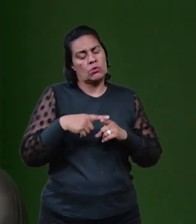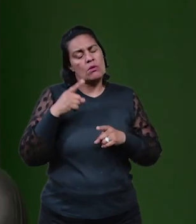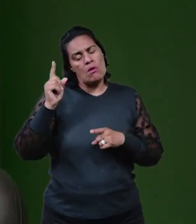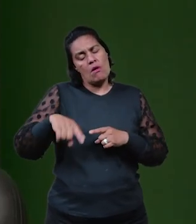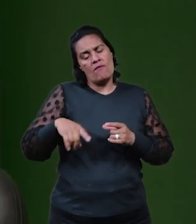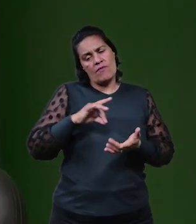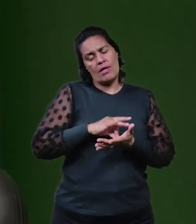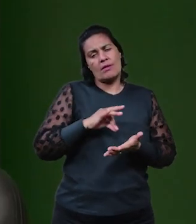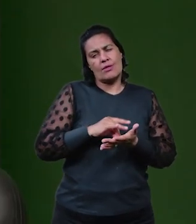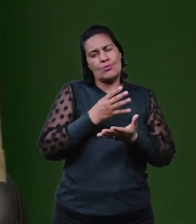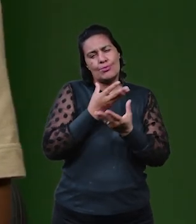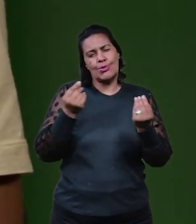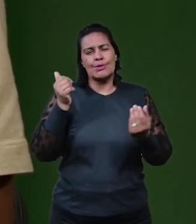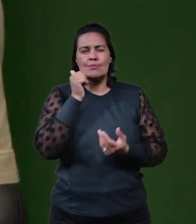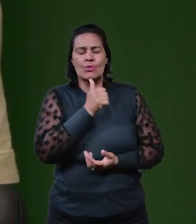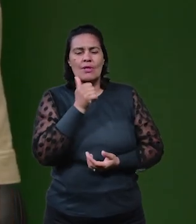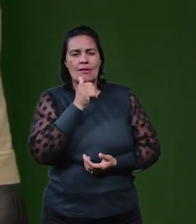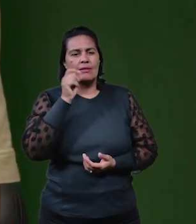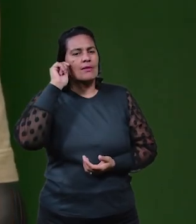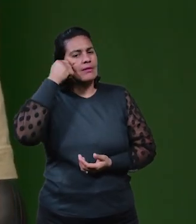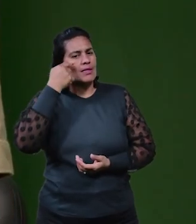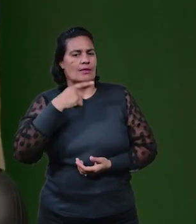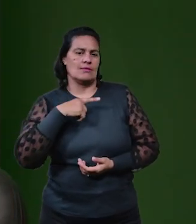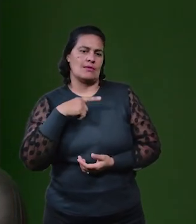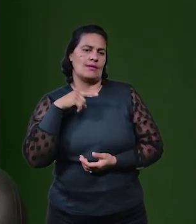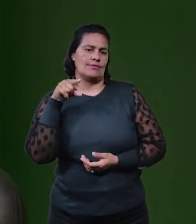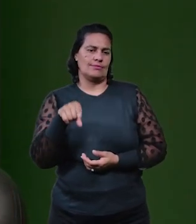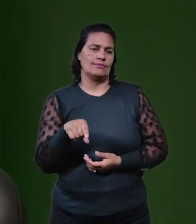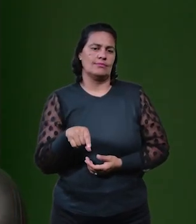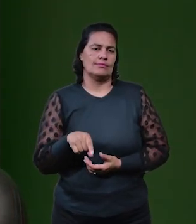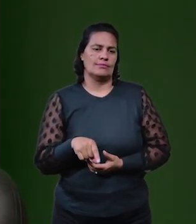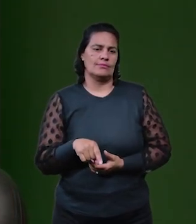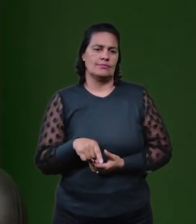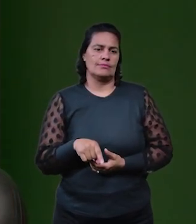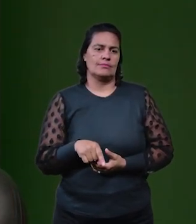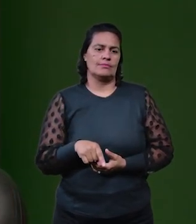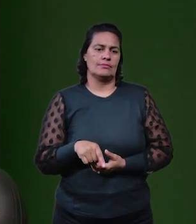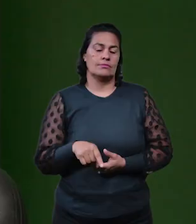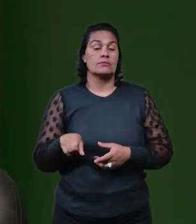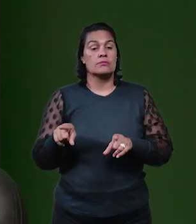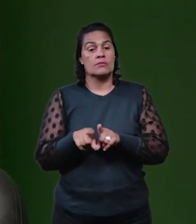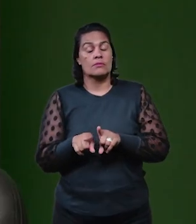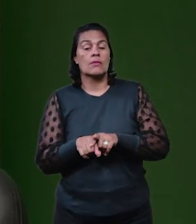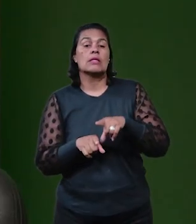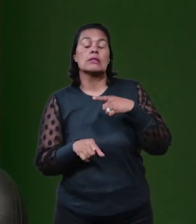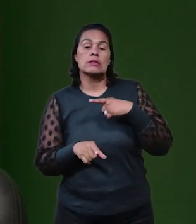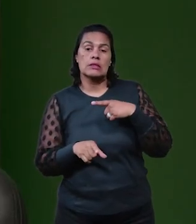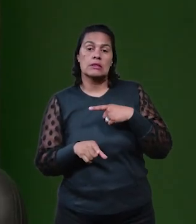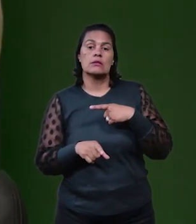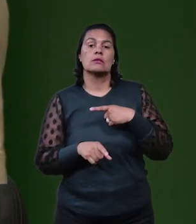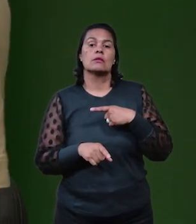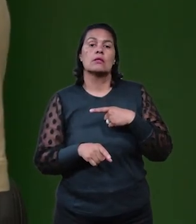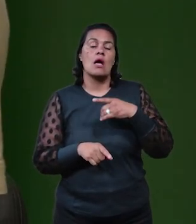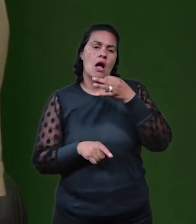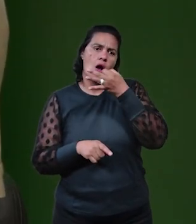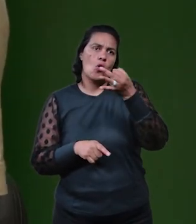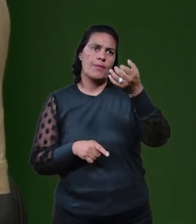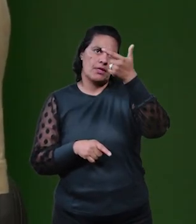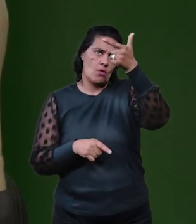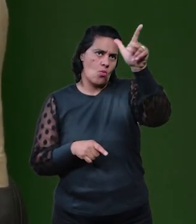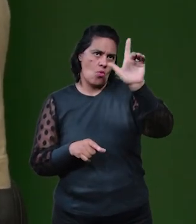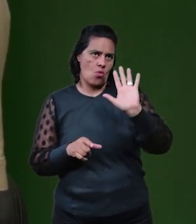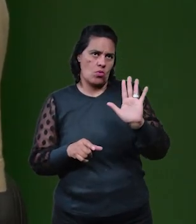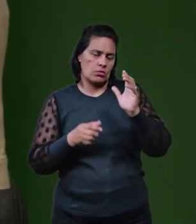mulheres negras, né? Tipo, uhum, e inclusive muita opinião externa assim influencia muito nisso,